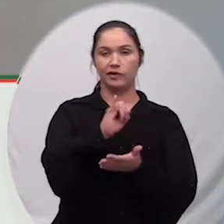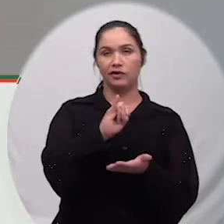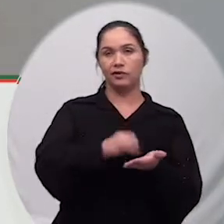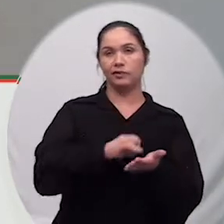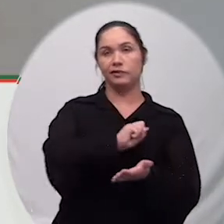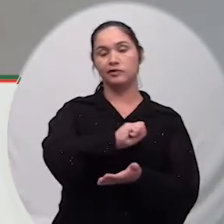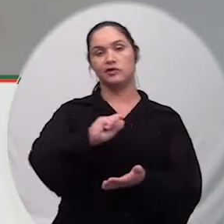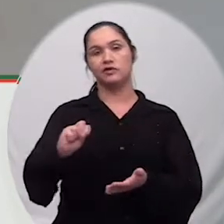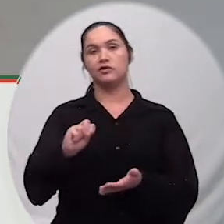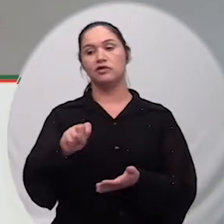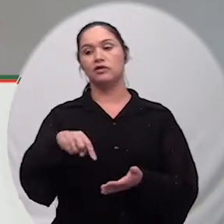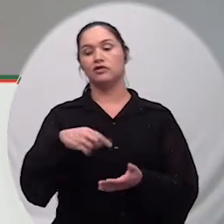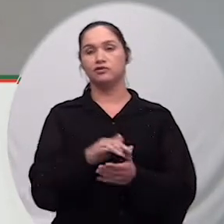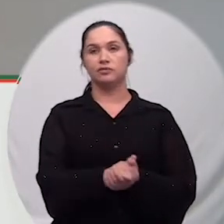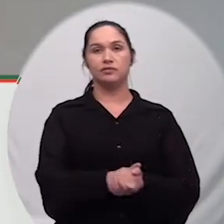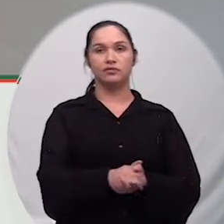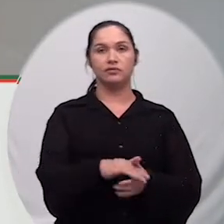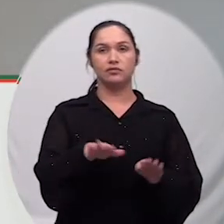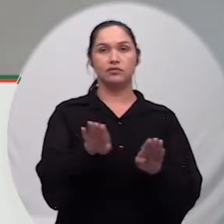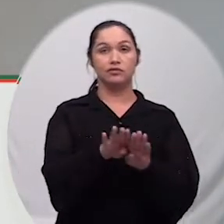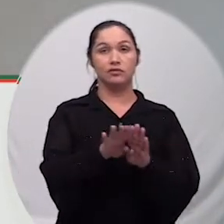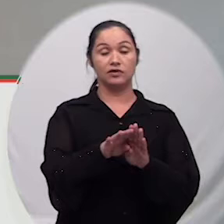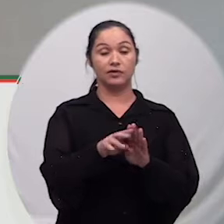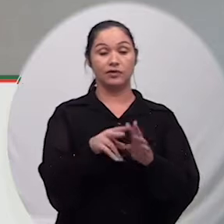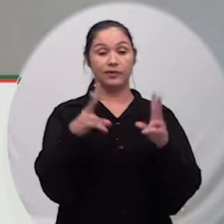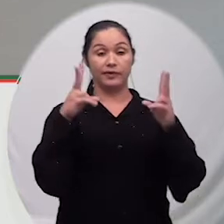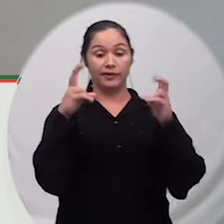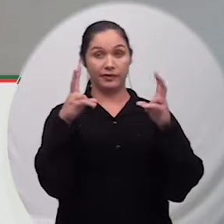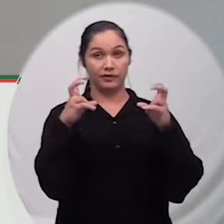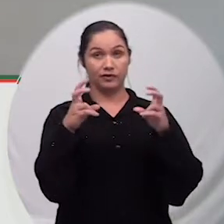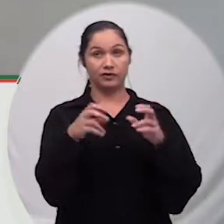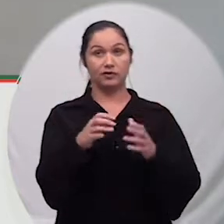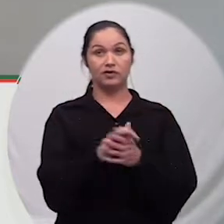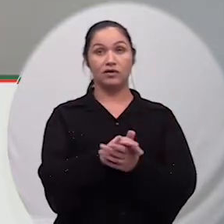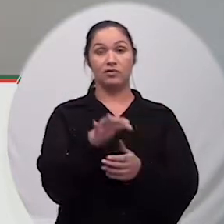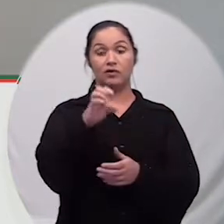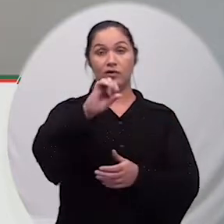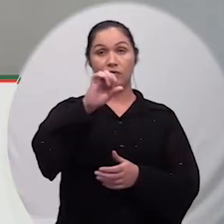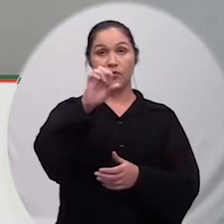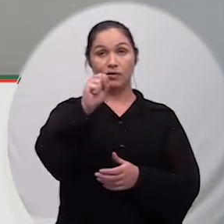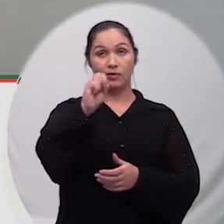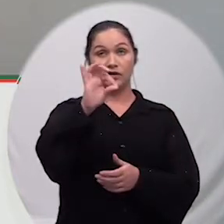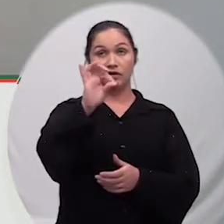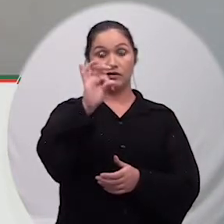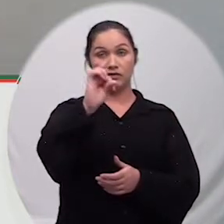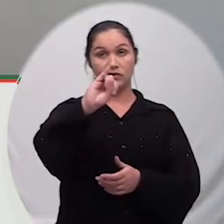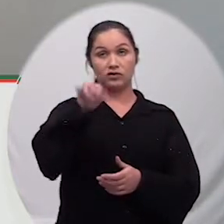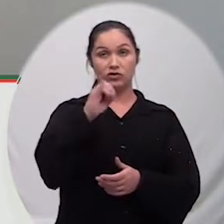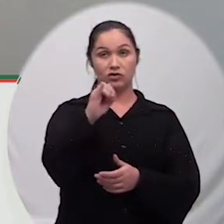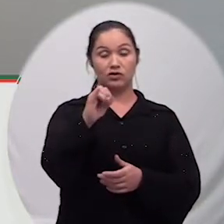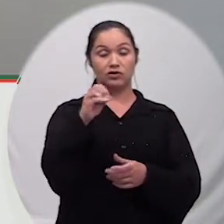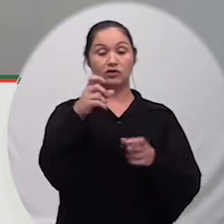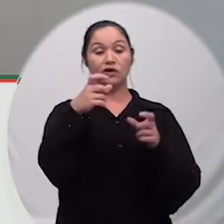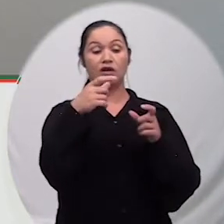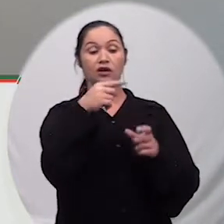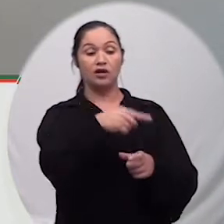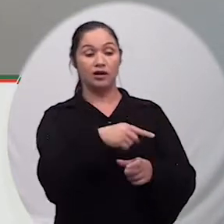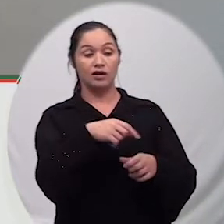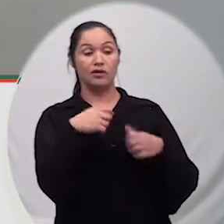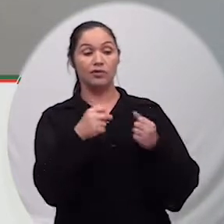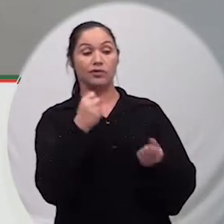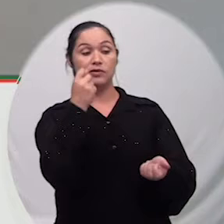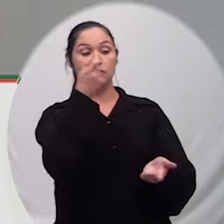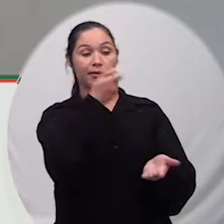também lançou nota. Em relação ao tema, a posição do STJ firmou, no sentido de que notários e registradores devem pagar o